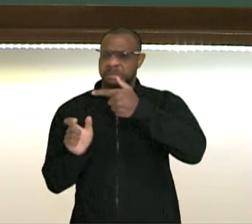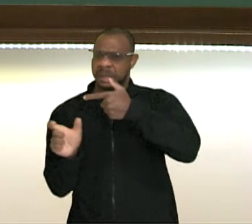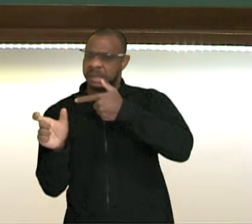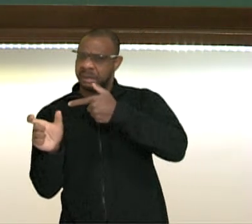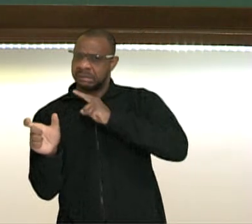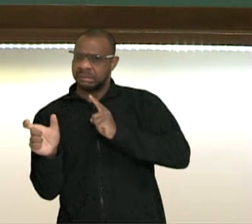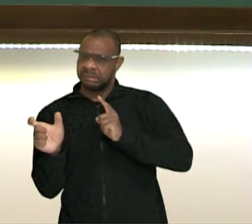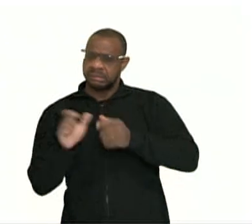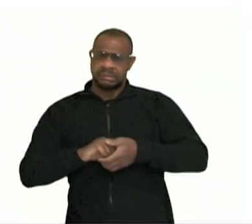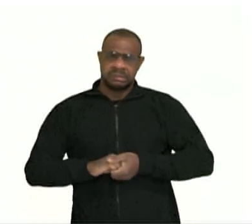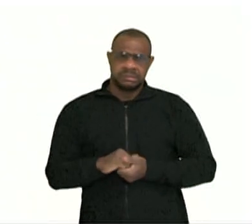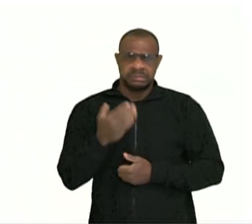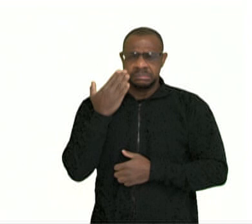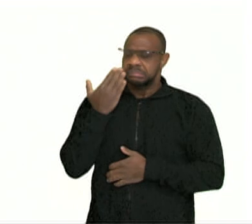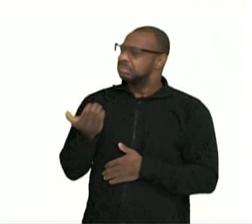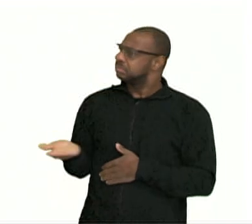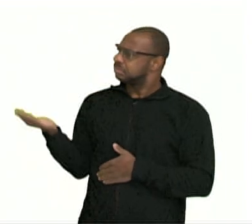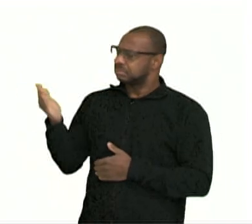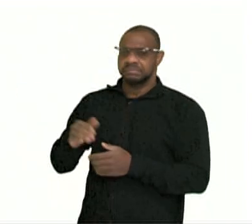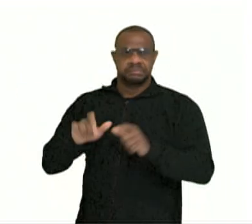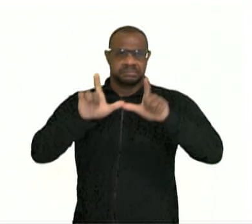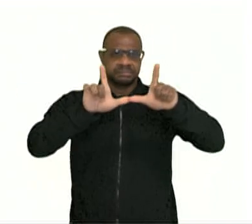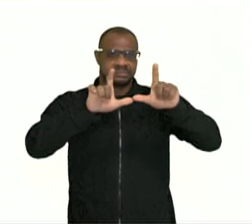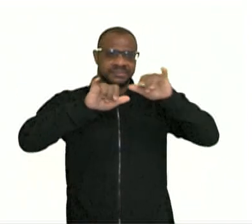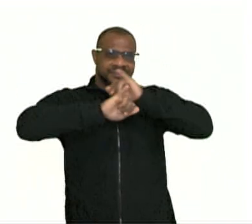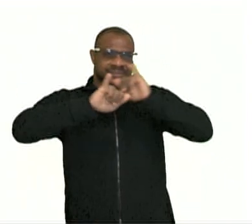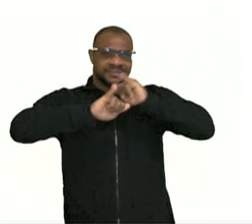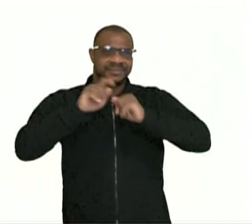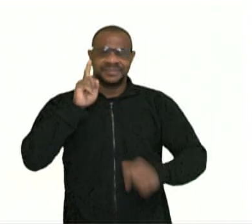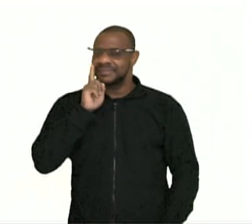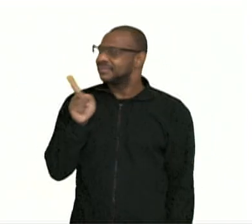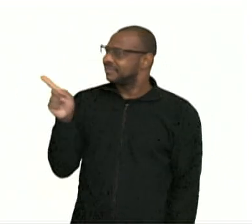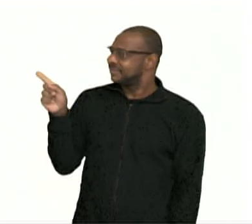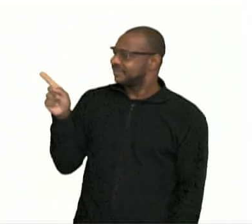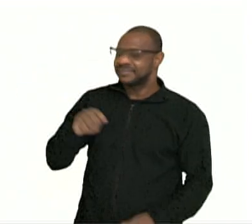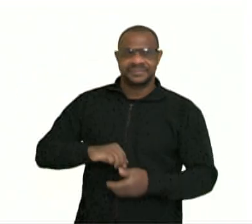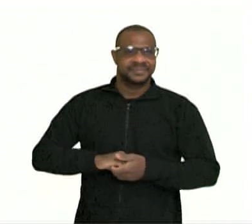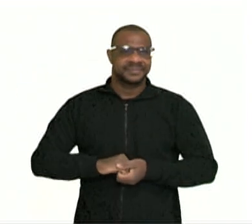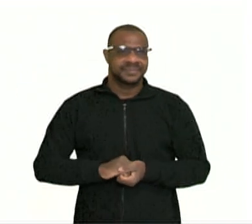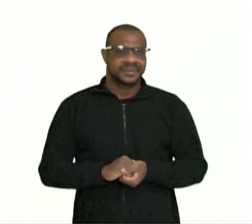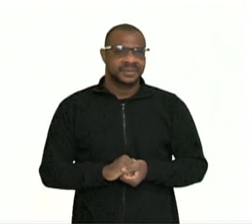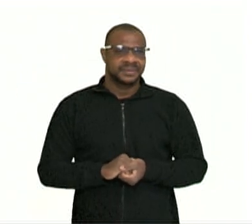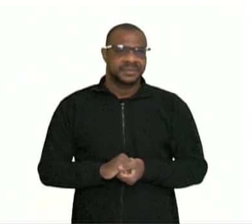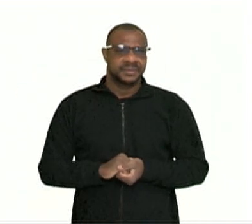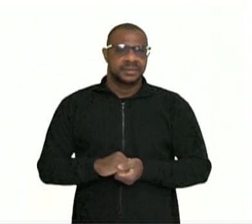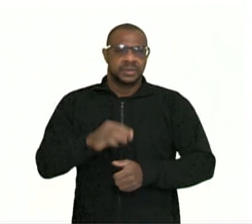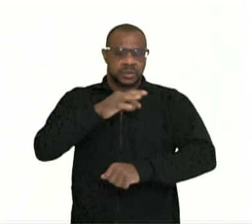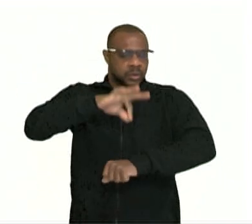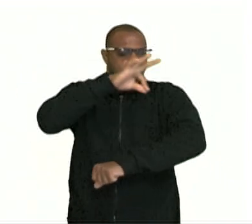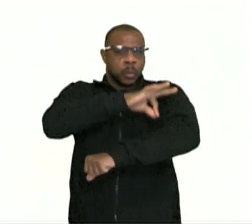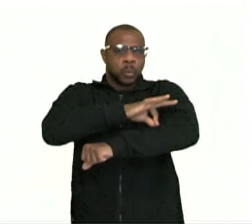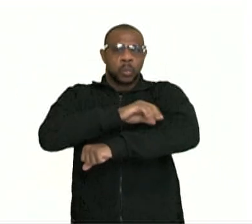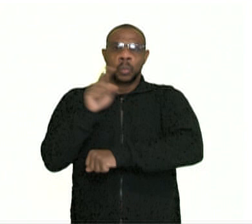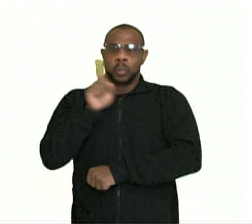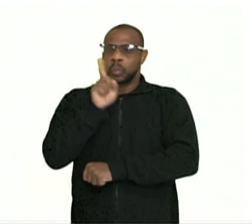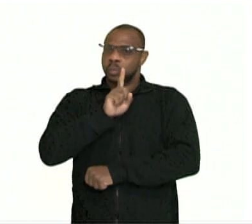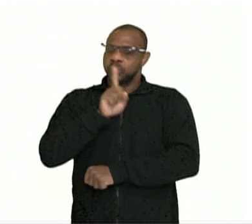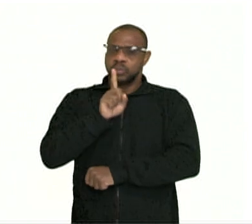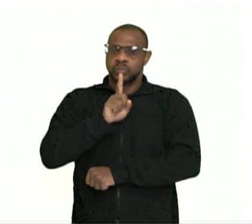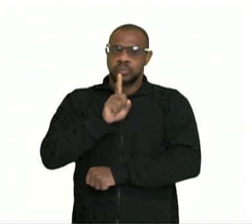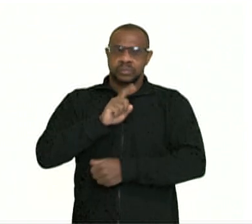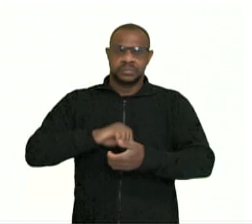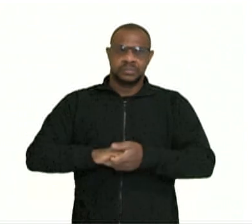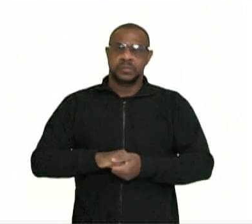close no panfleto, observem aqui, ó, vai aparecer bem grande na sua tela agora. Aí. Mosquito não. Qual a